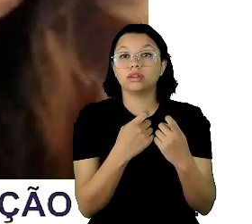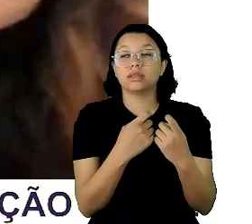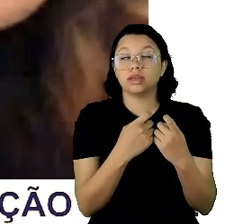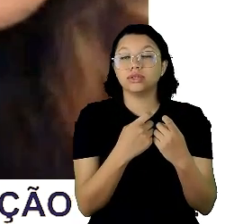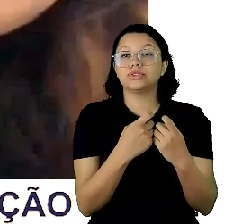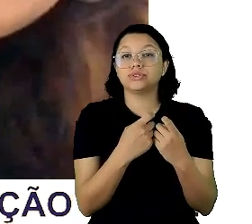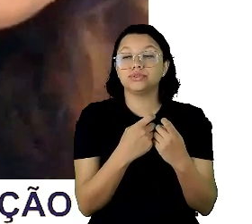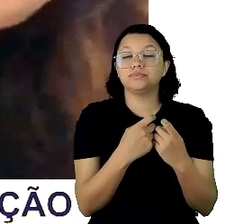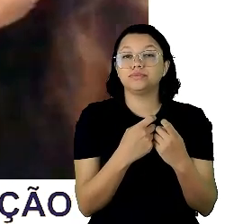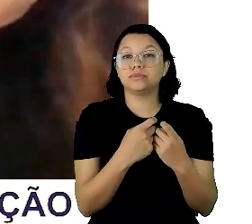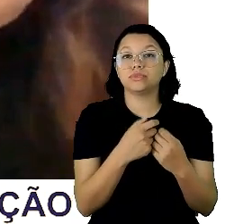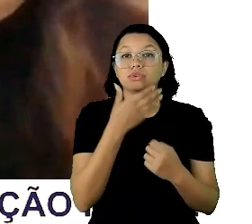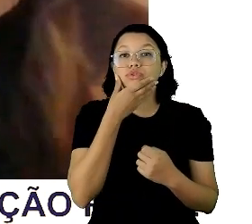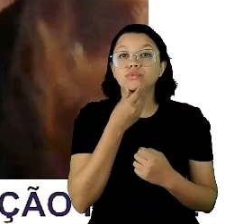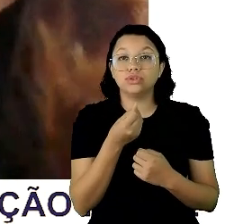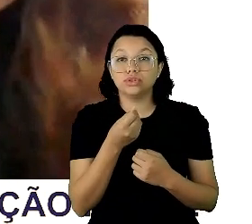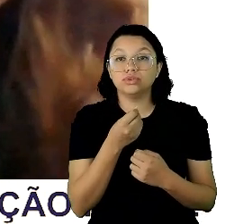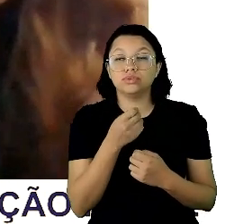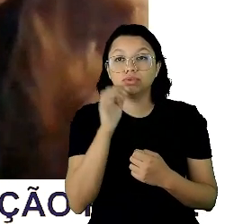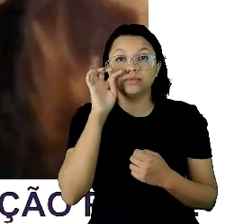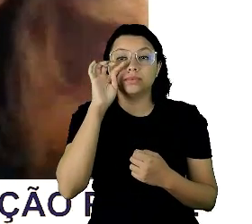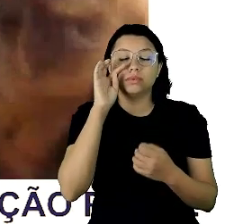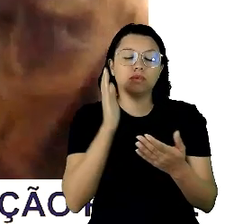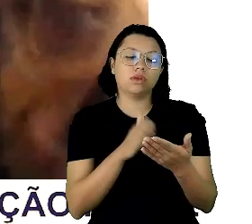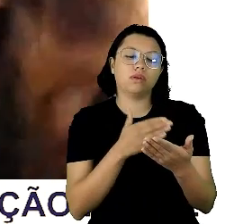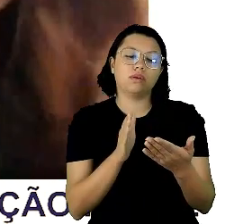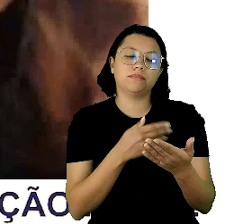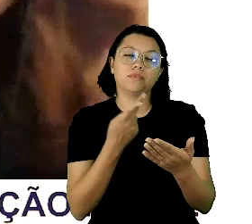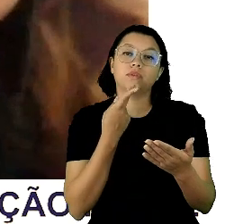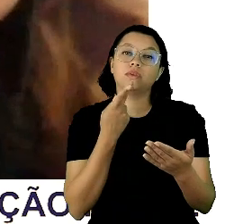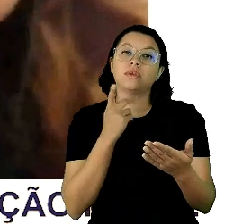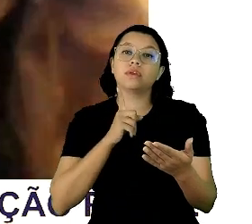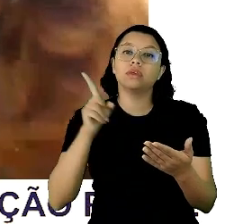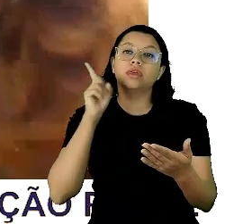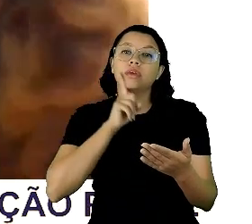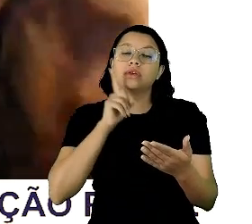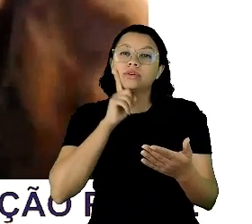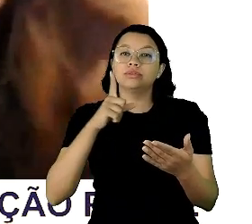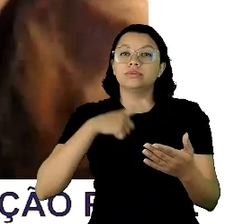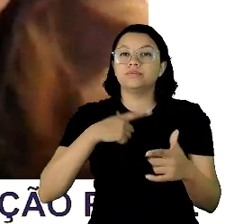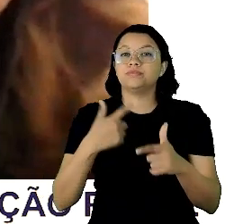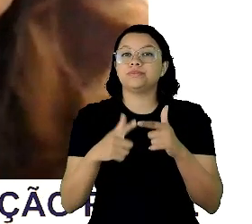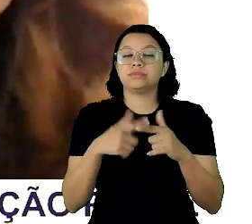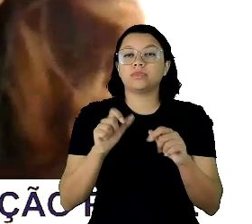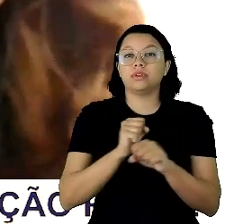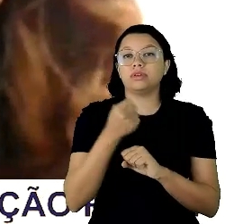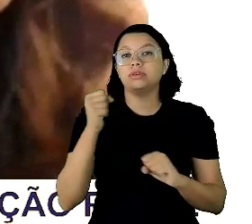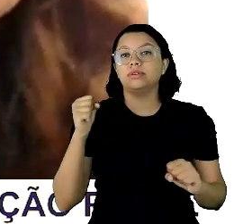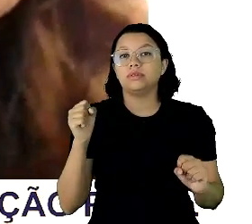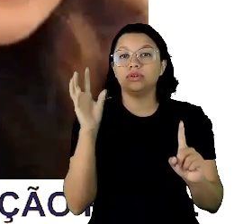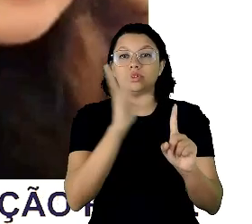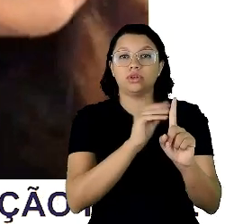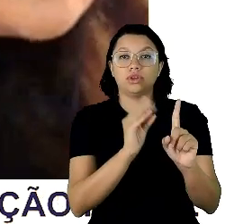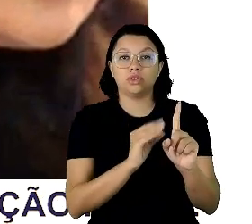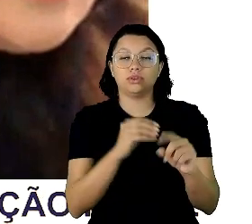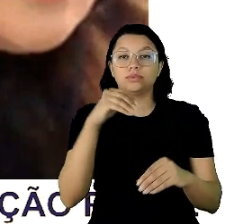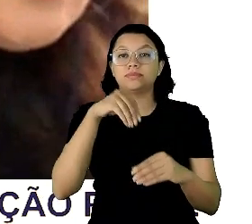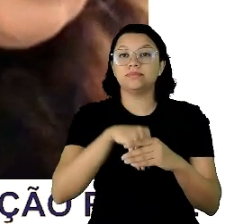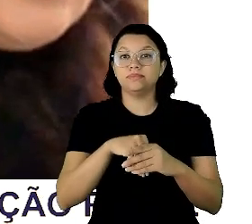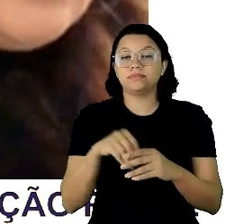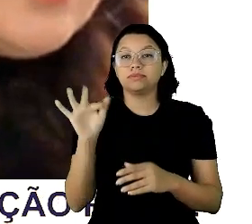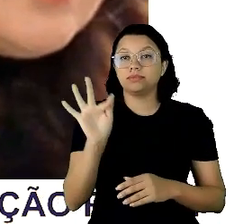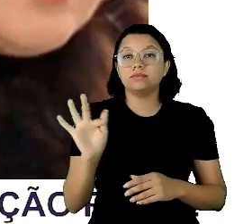PEG fala, ela relata aqui no livro, nos Estados Unidos tem um grande problema de estupro dentro dos campos, né, universitários.